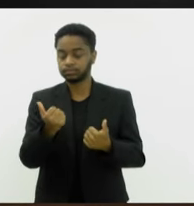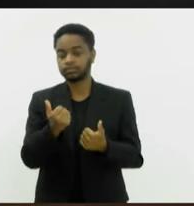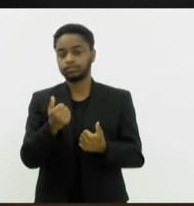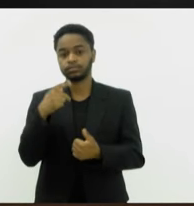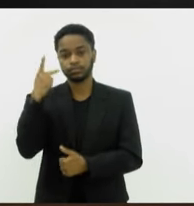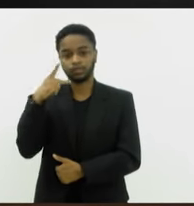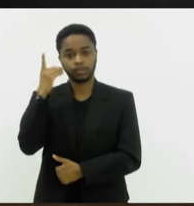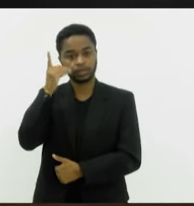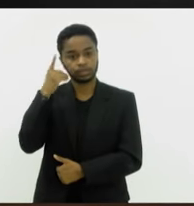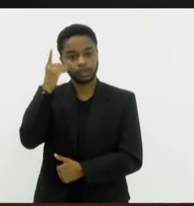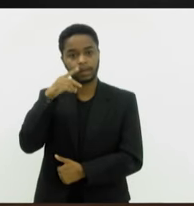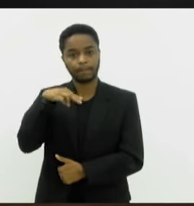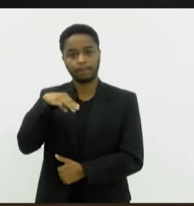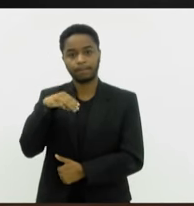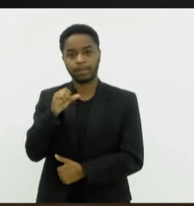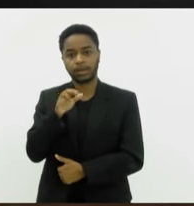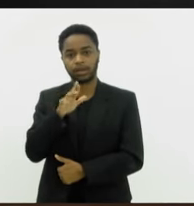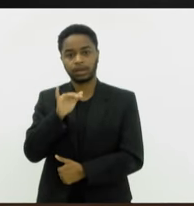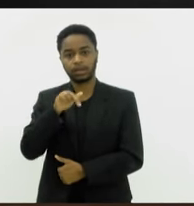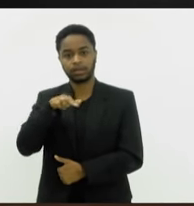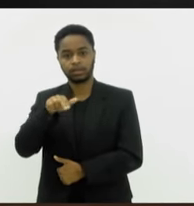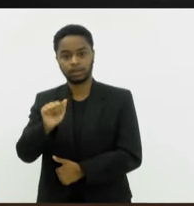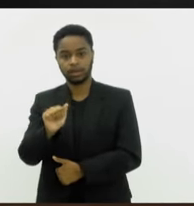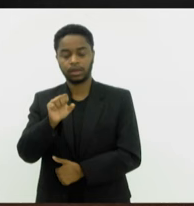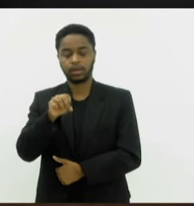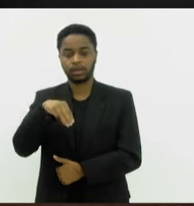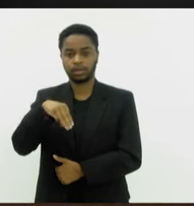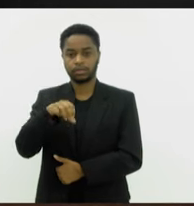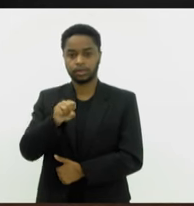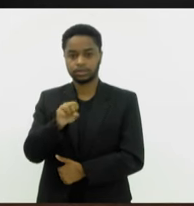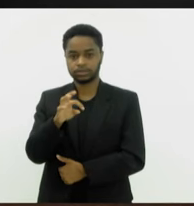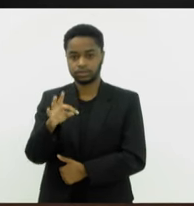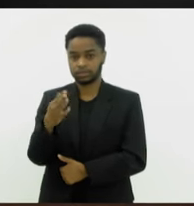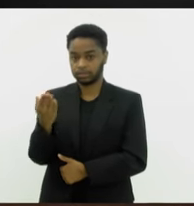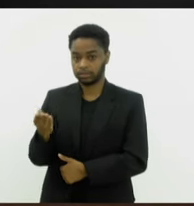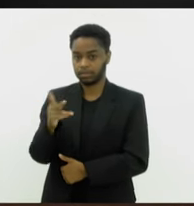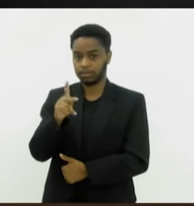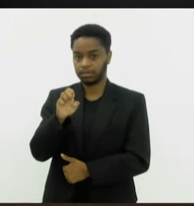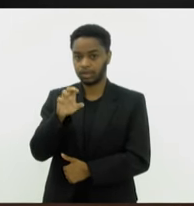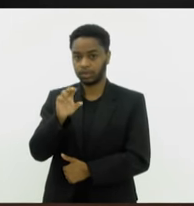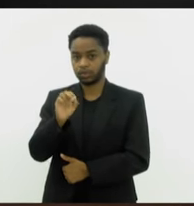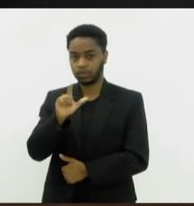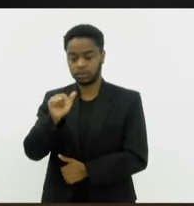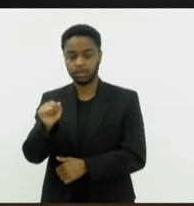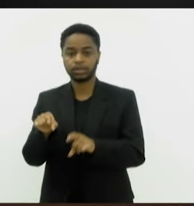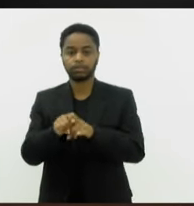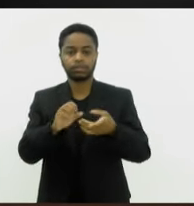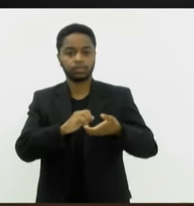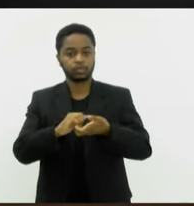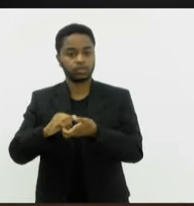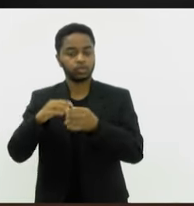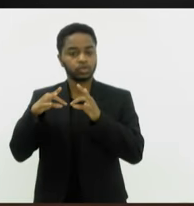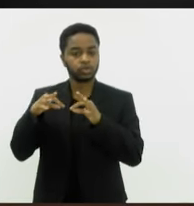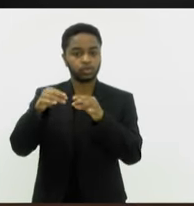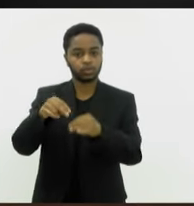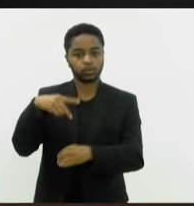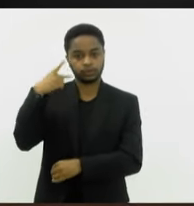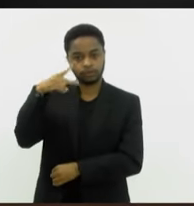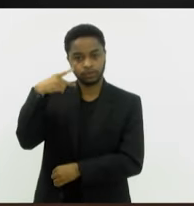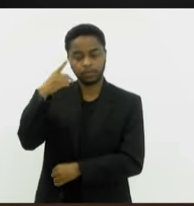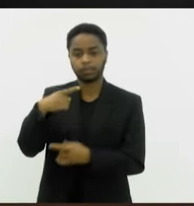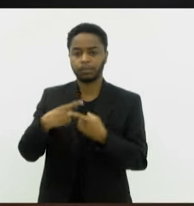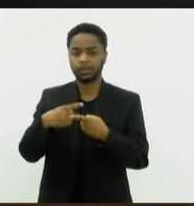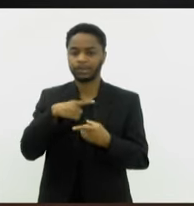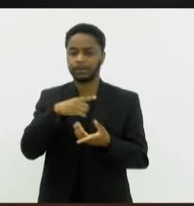deputada Marina do MST a pérola Quirino saudar todas as vereadoras porque nós estamos estamos com